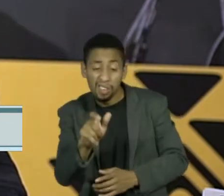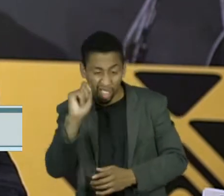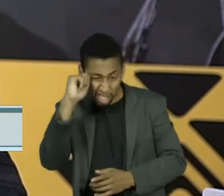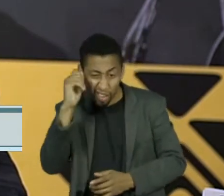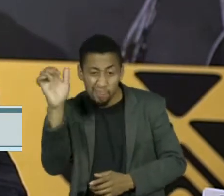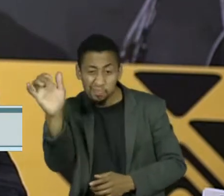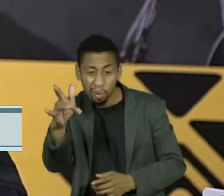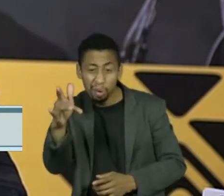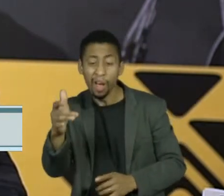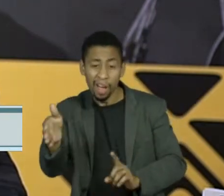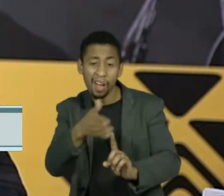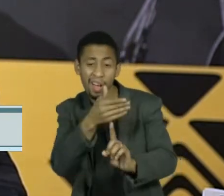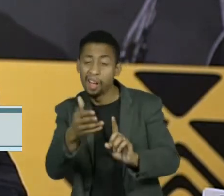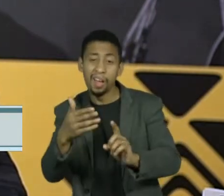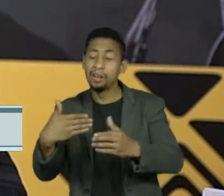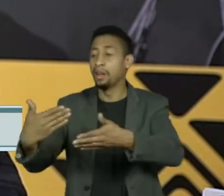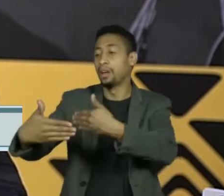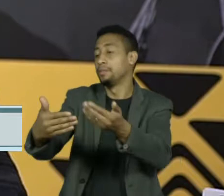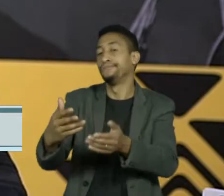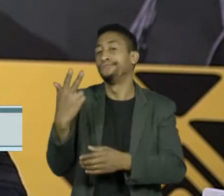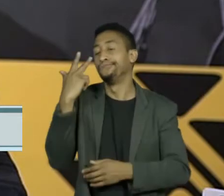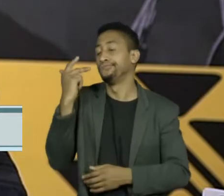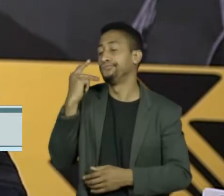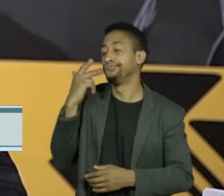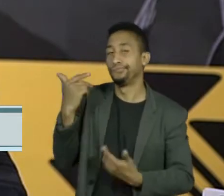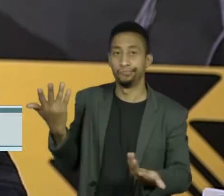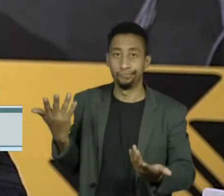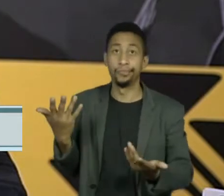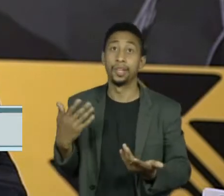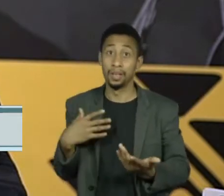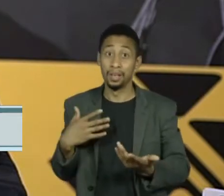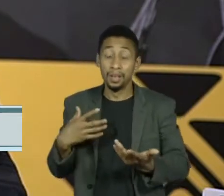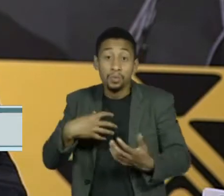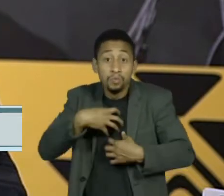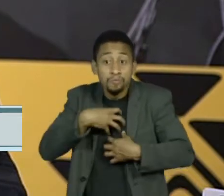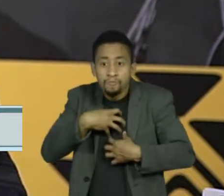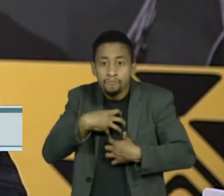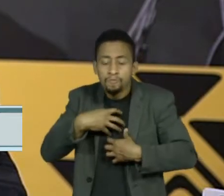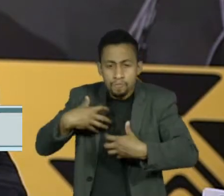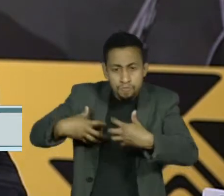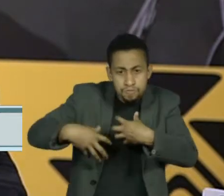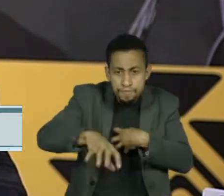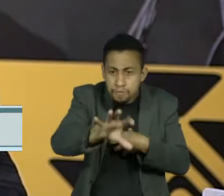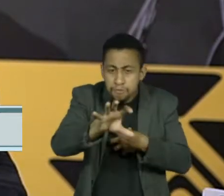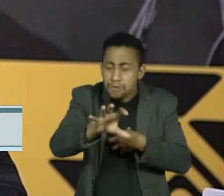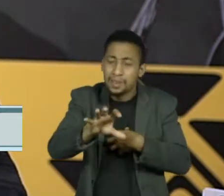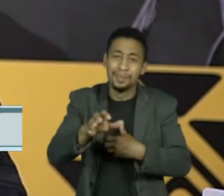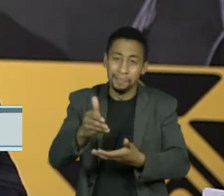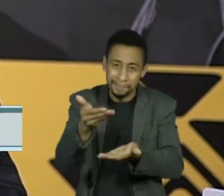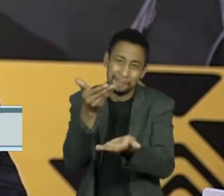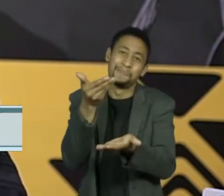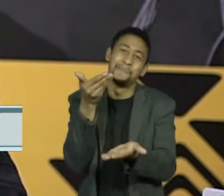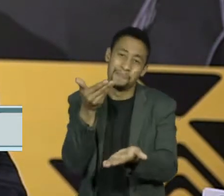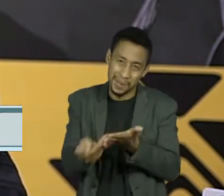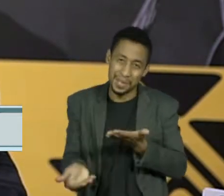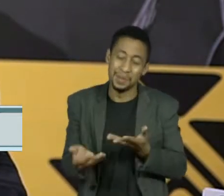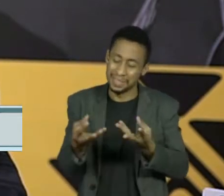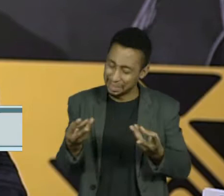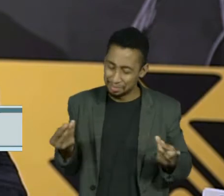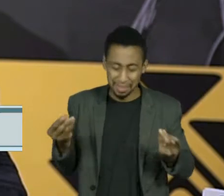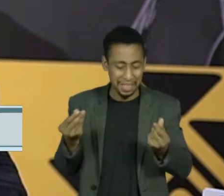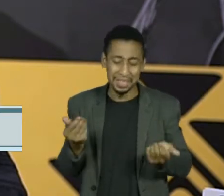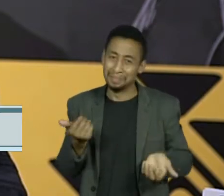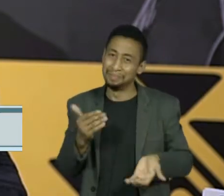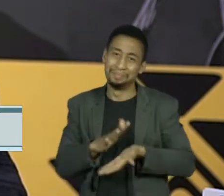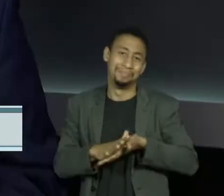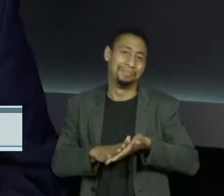como são todos os demais. Então nós perdemos a capacidade de se indignar, perdemos a sensibilidade para